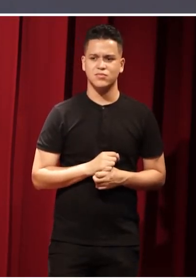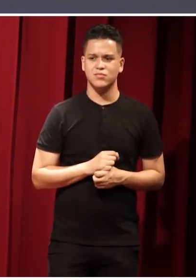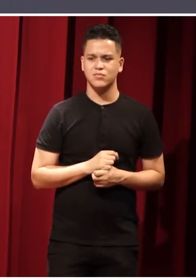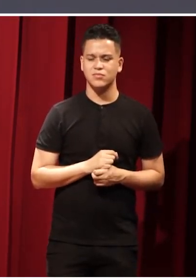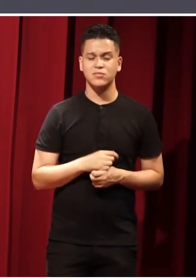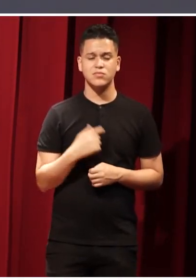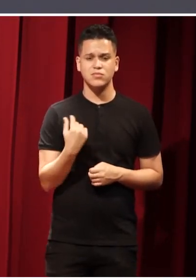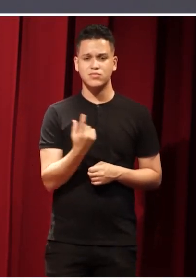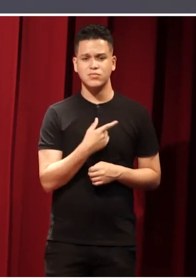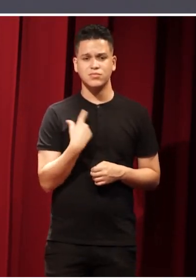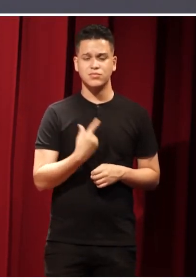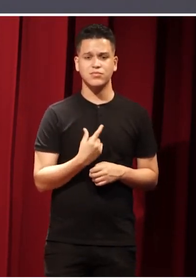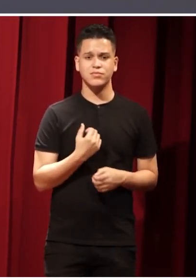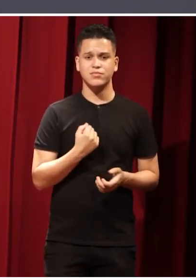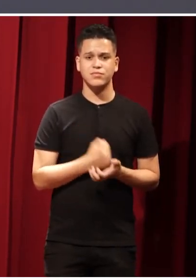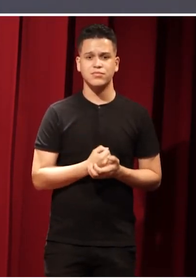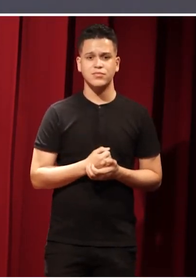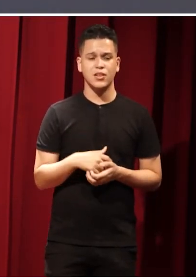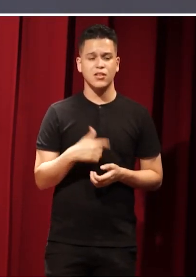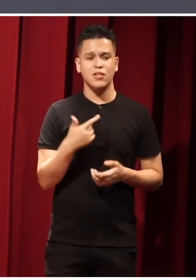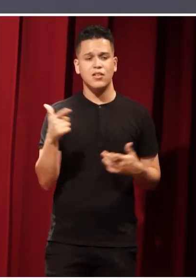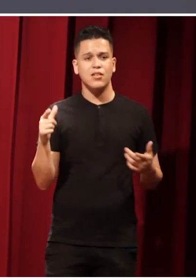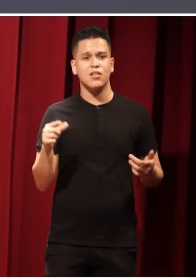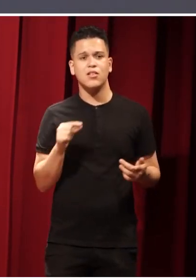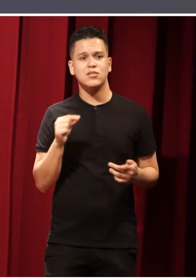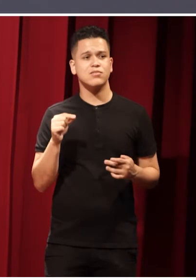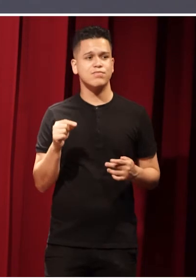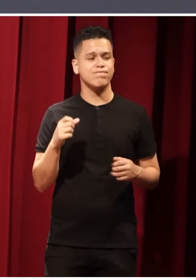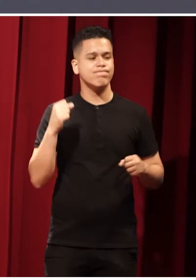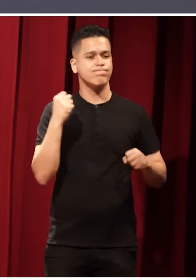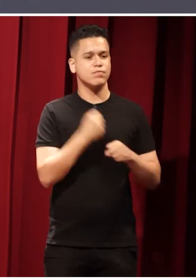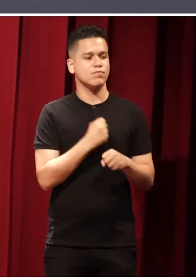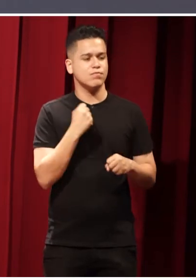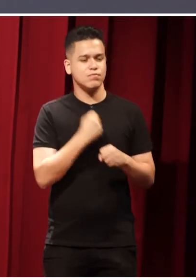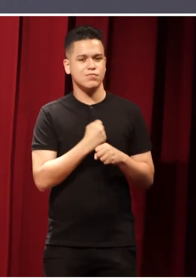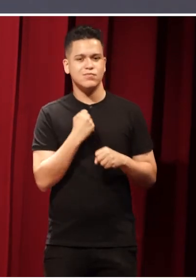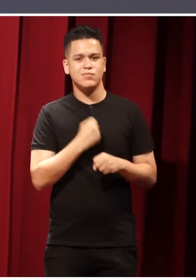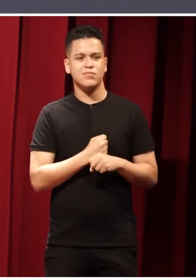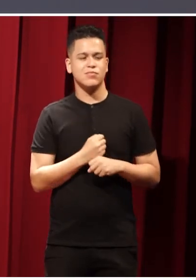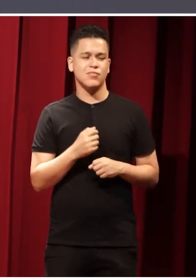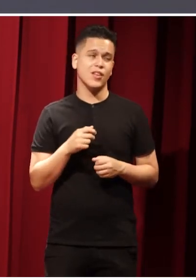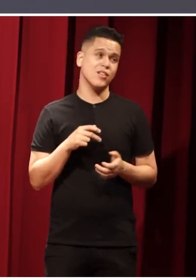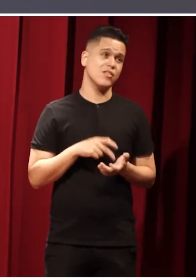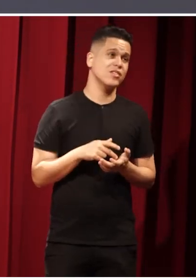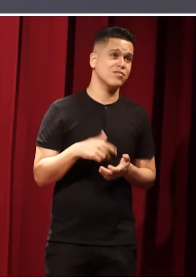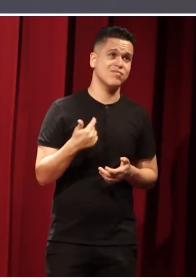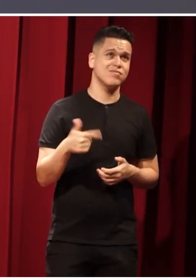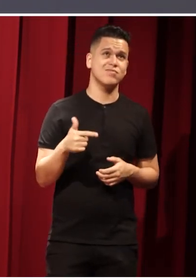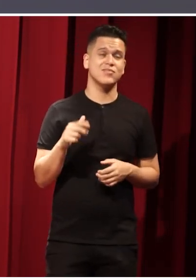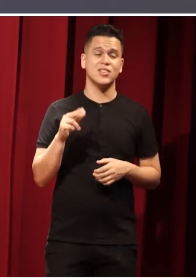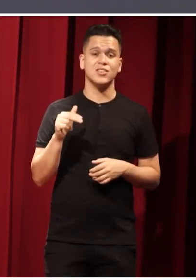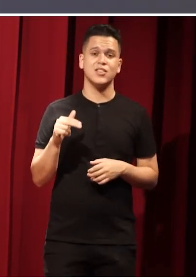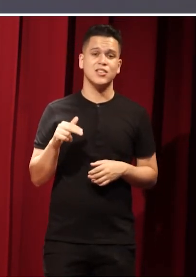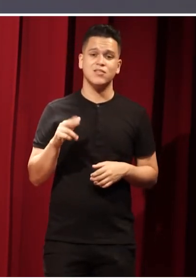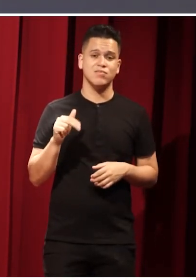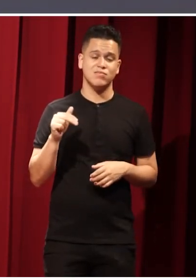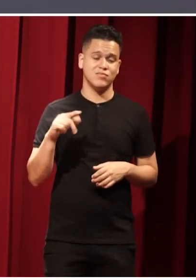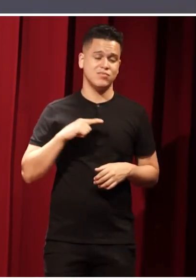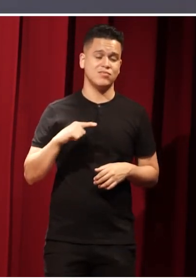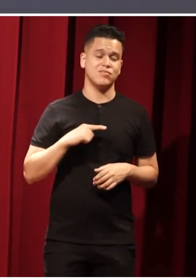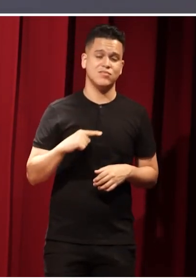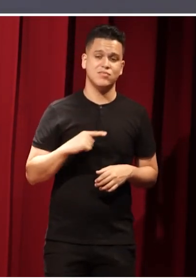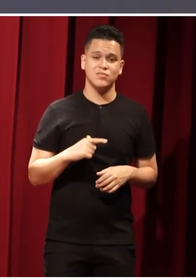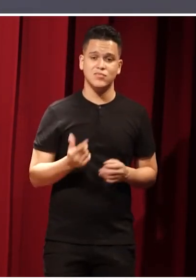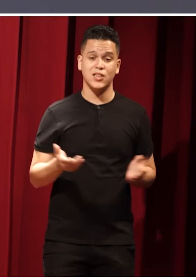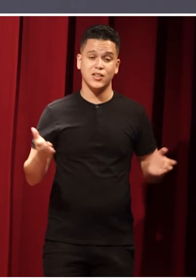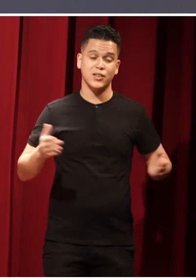E a gente não tem mais um combate efetivo, nunca teve, na verdade, como deveria acontecer. E agora,